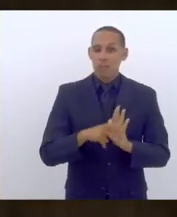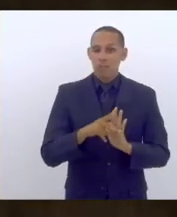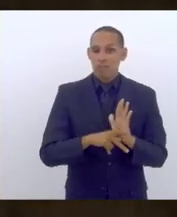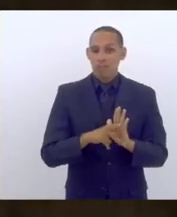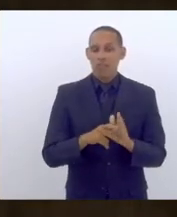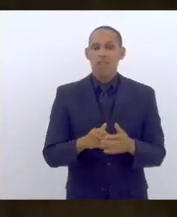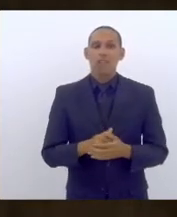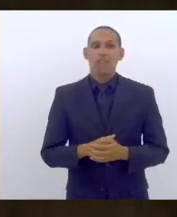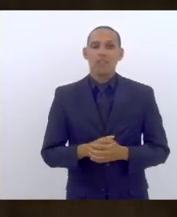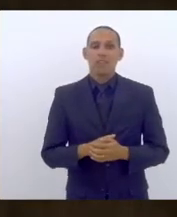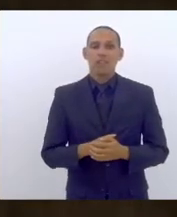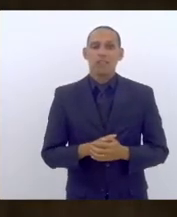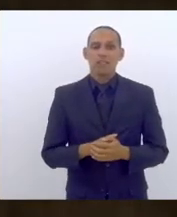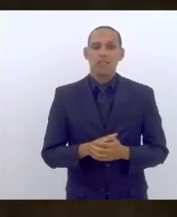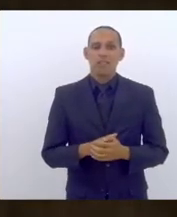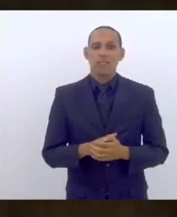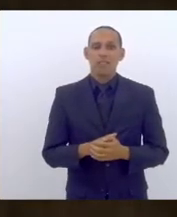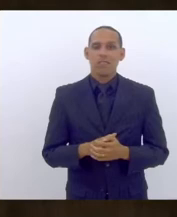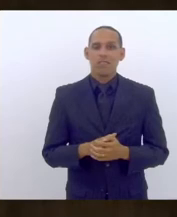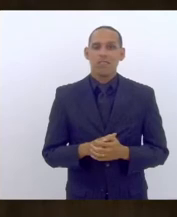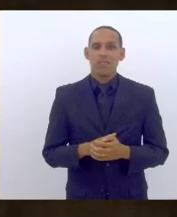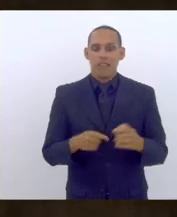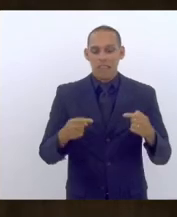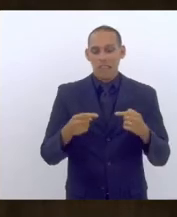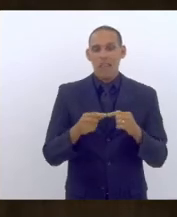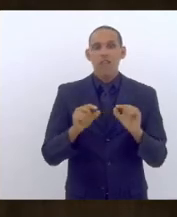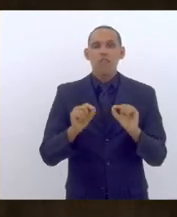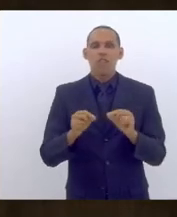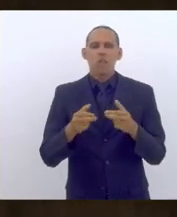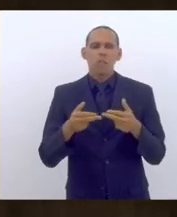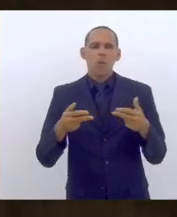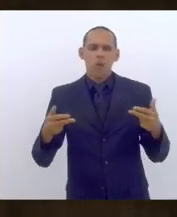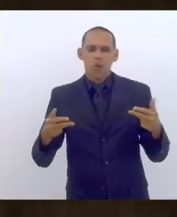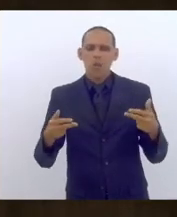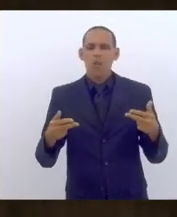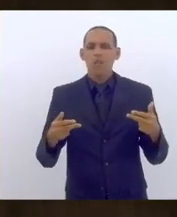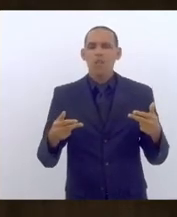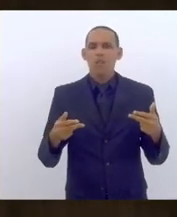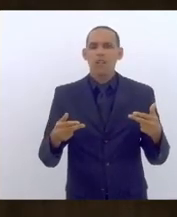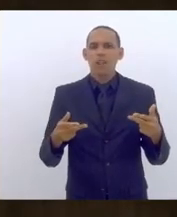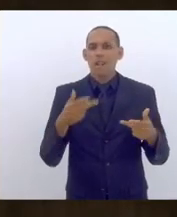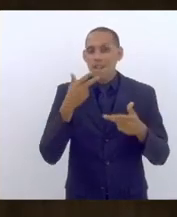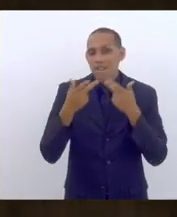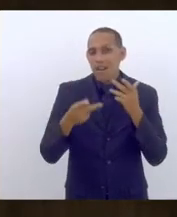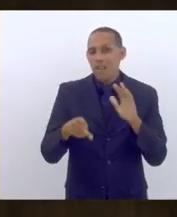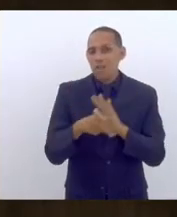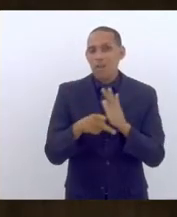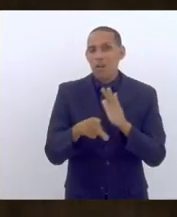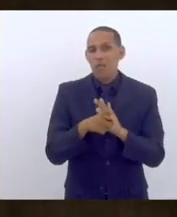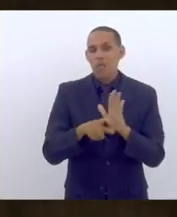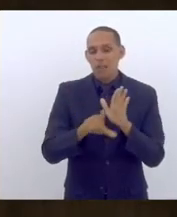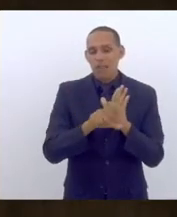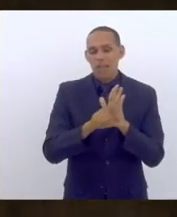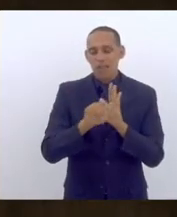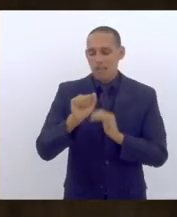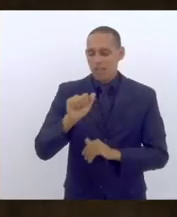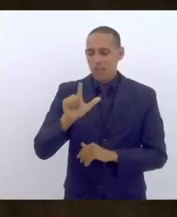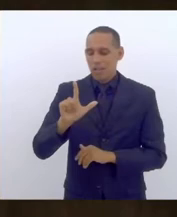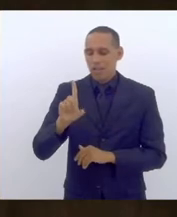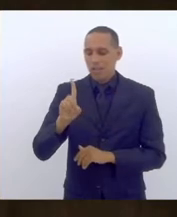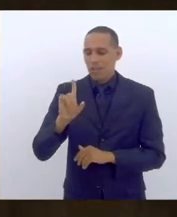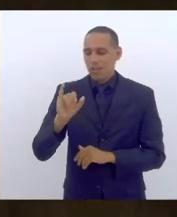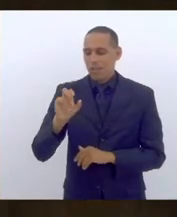este contemplando aquilo que é ditado pela Leal de blank ou seja